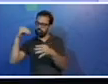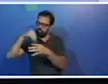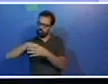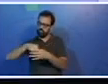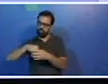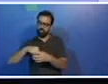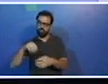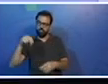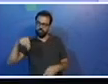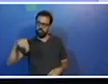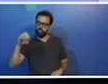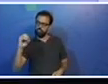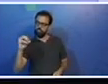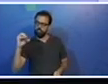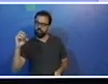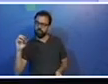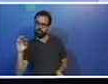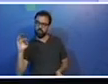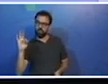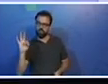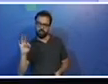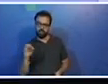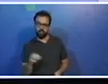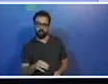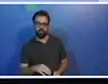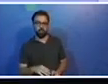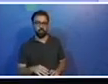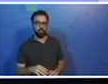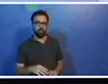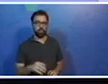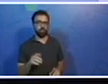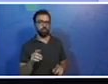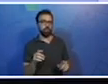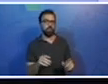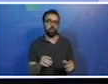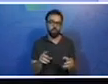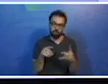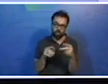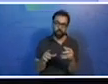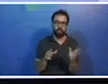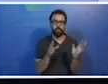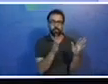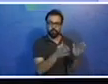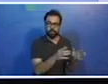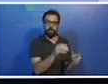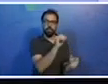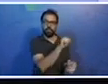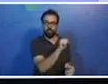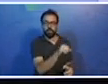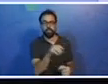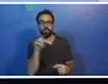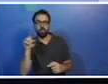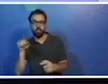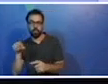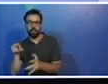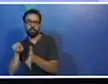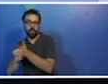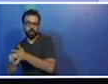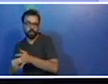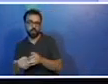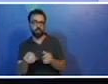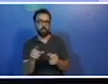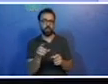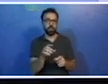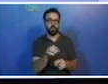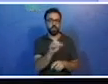interrogativa, eu pego o modo afirmativo e inverto. O verbo vem antes, depois vem o sujeito. Olha lá. Are